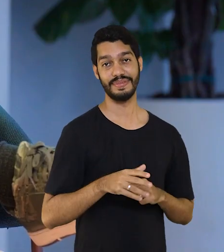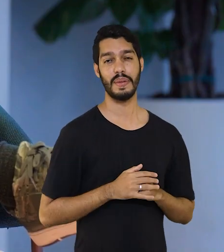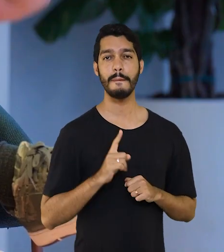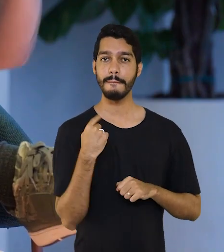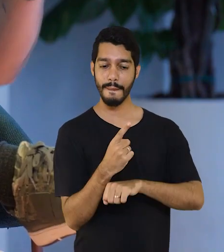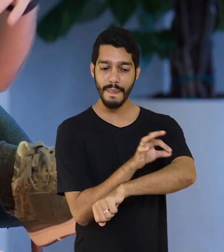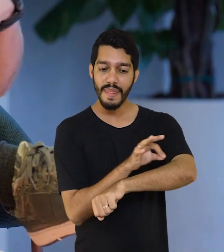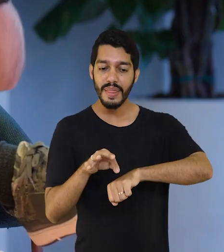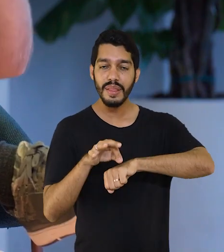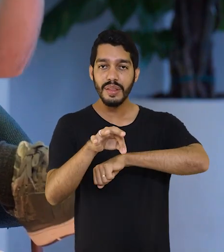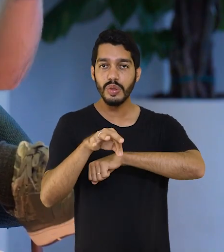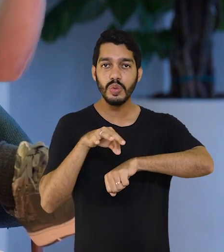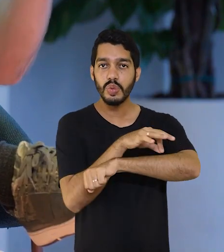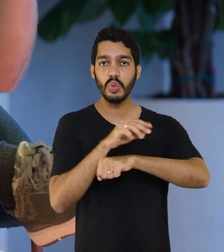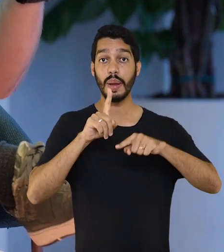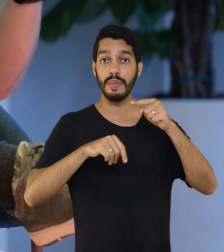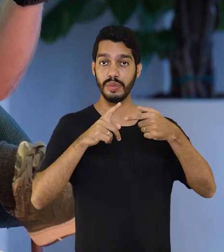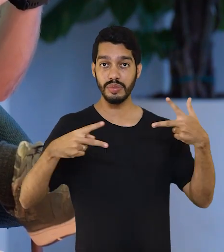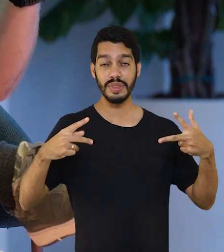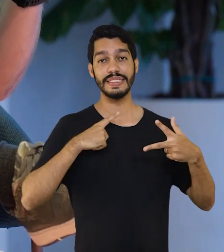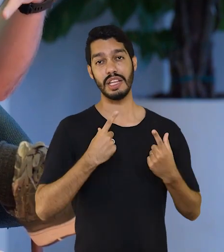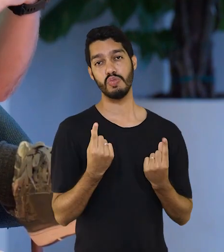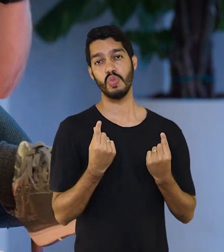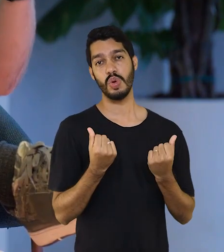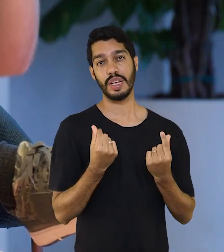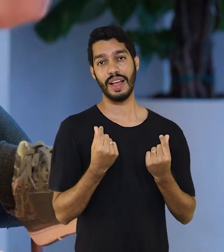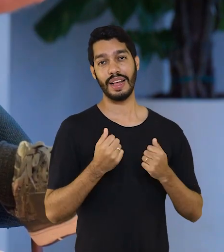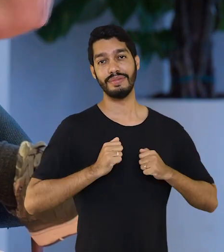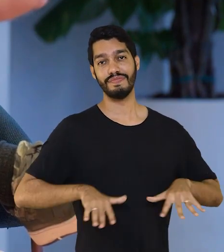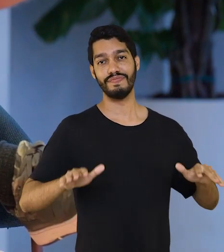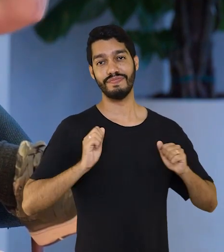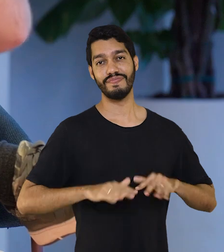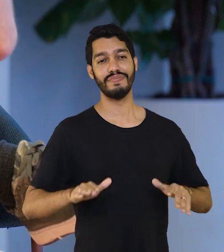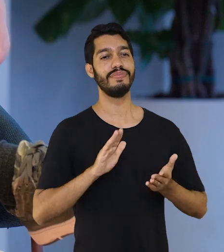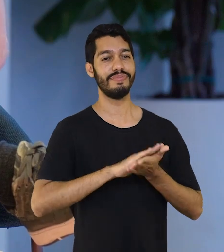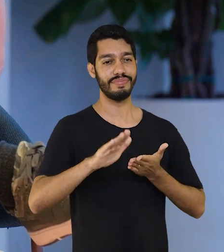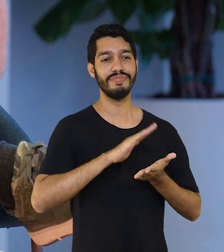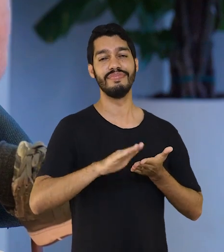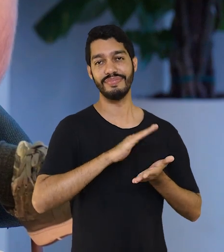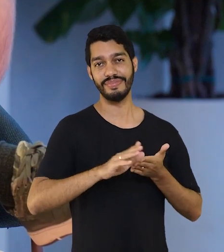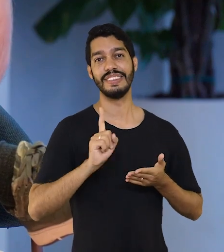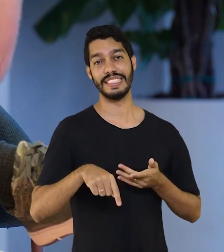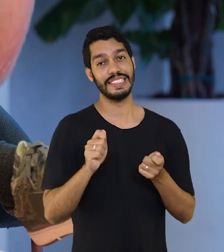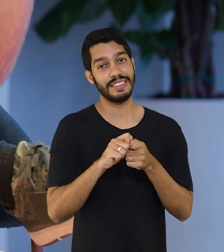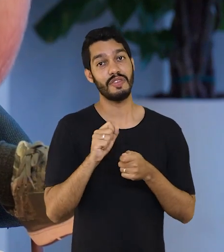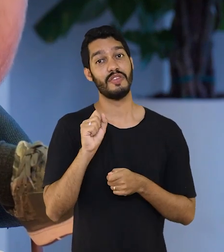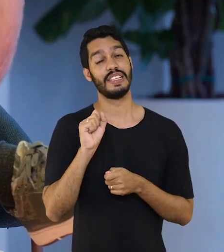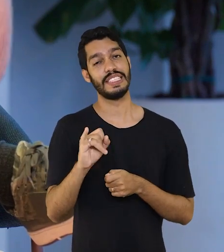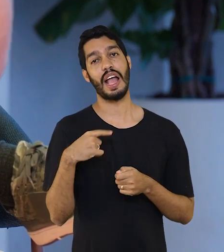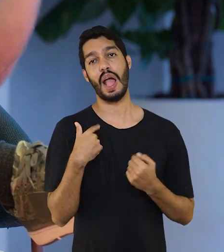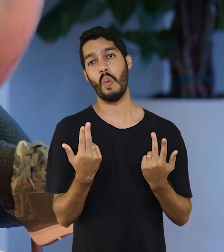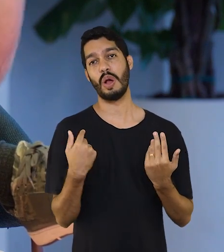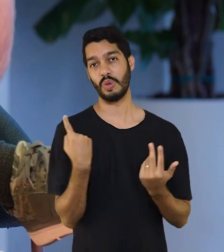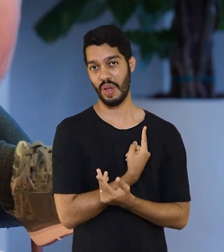maior. Enfim, então, a nossa arquitetura de produto é uma arquitetura muito custosa para fazer o que a gente faz na escala e na sofisticação que a